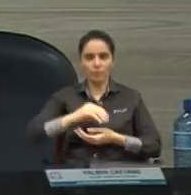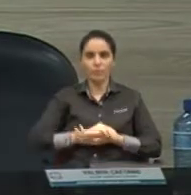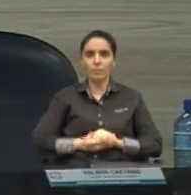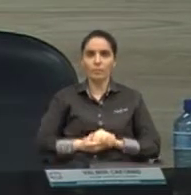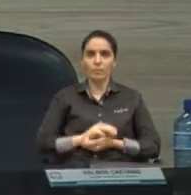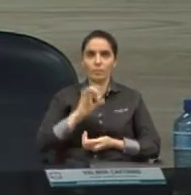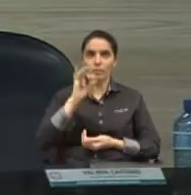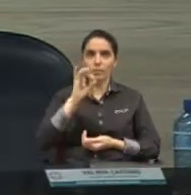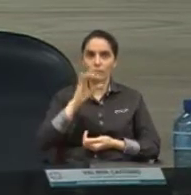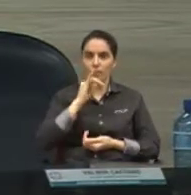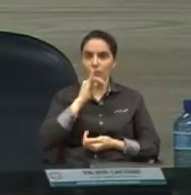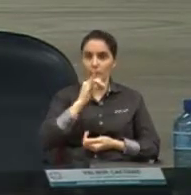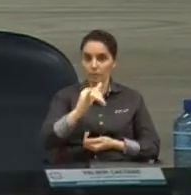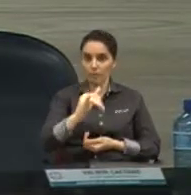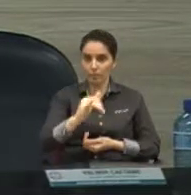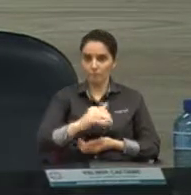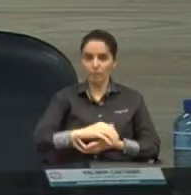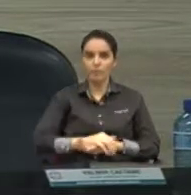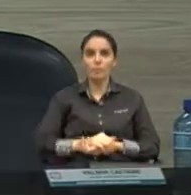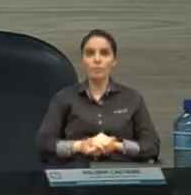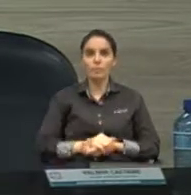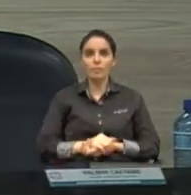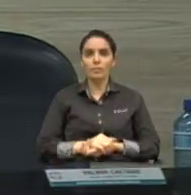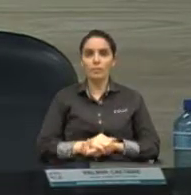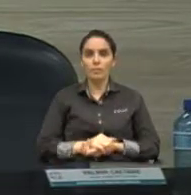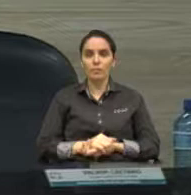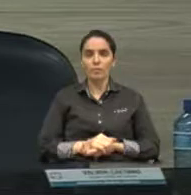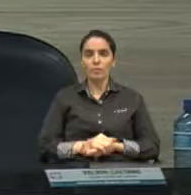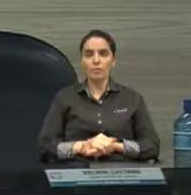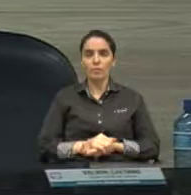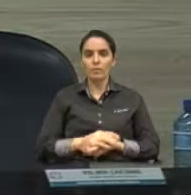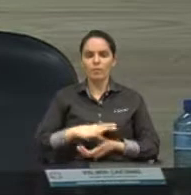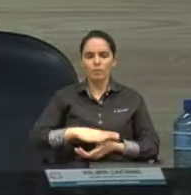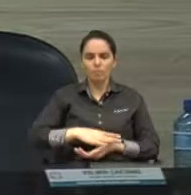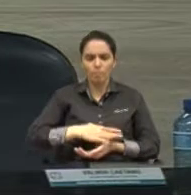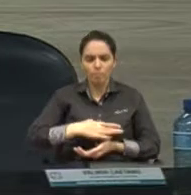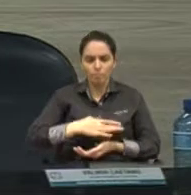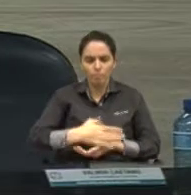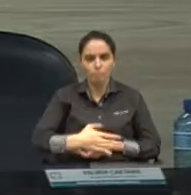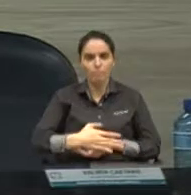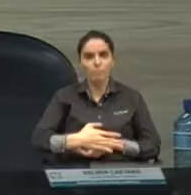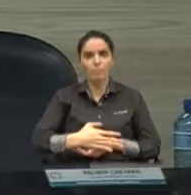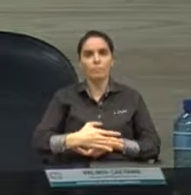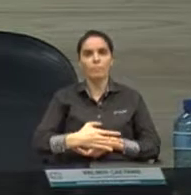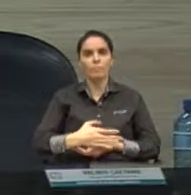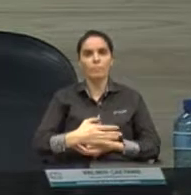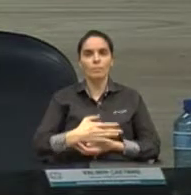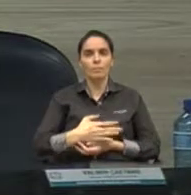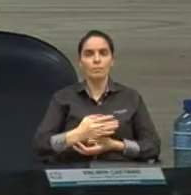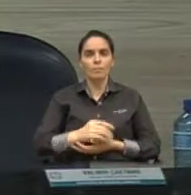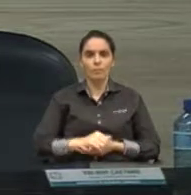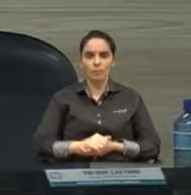Apenas expressar minha indignação com situações como essa,